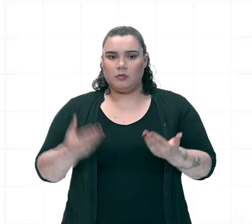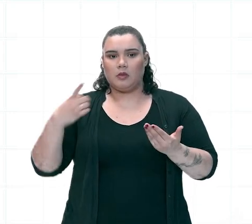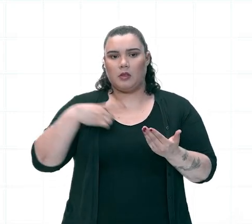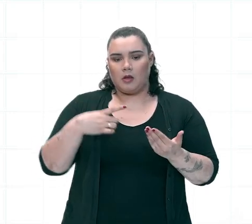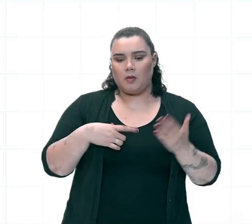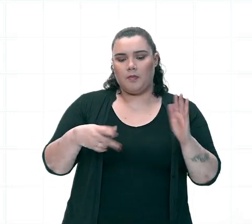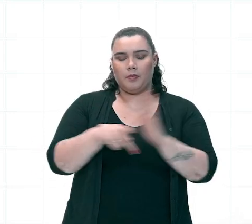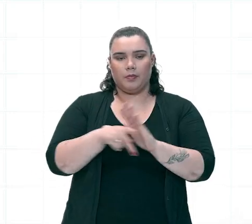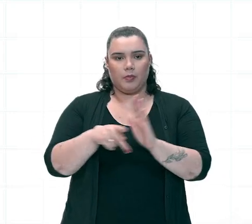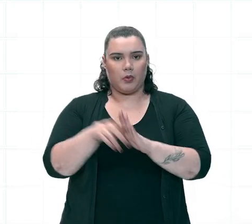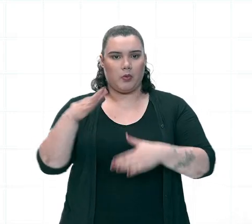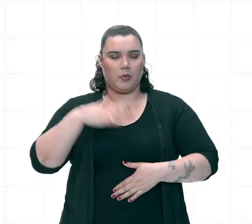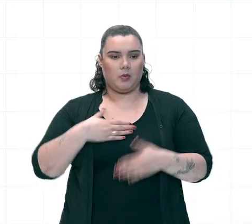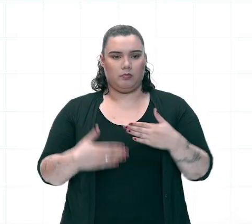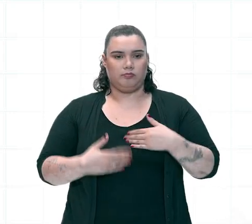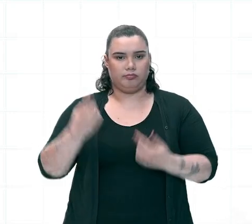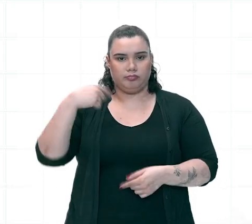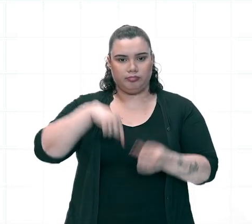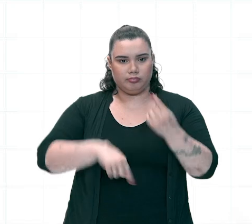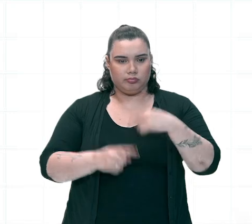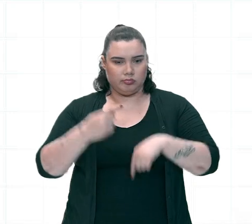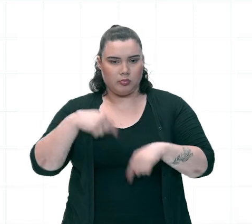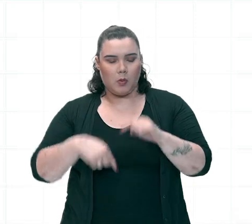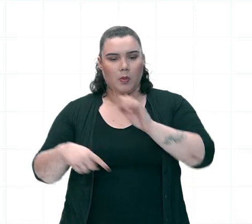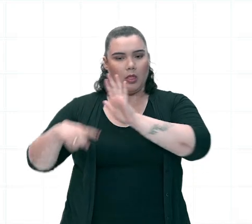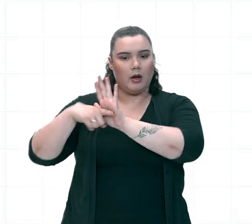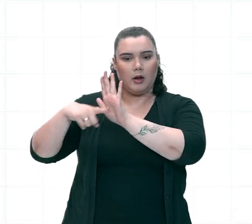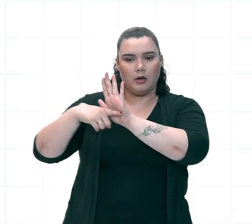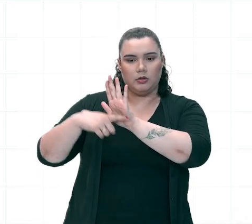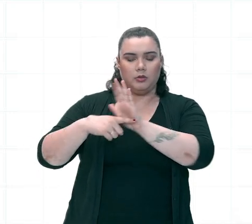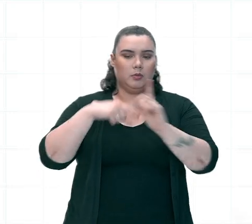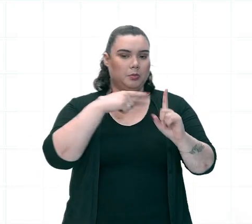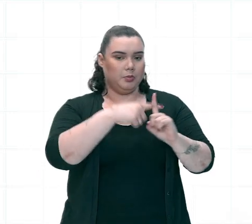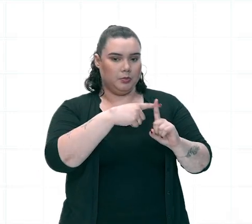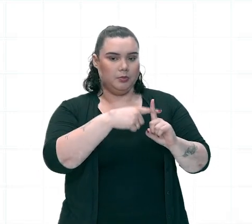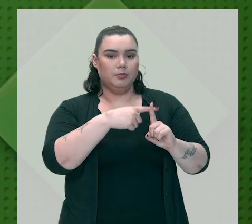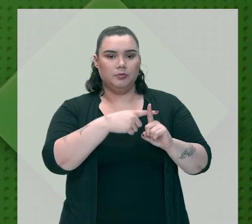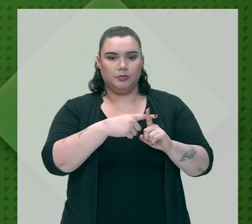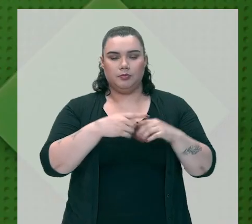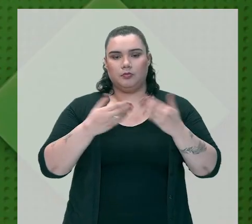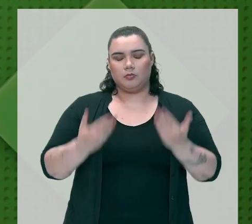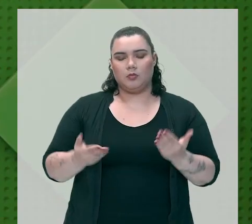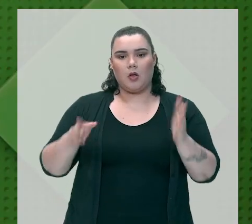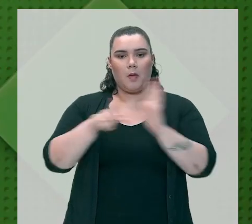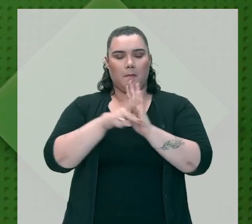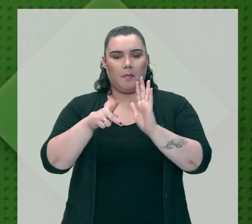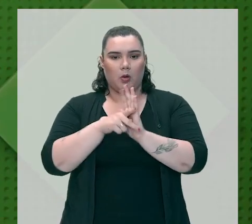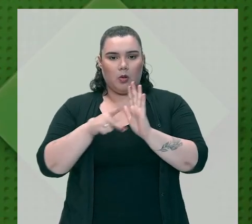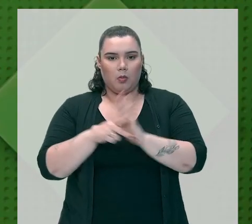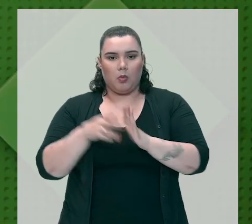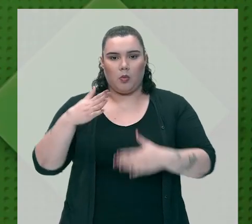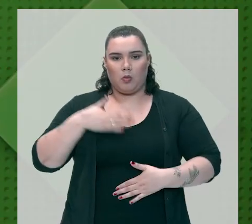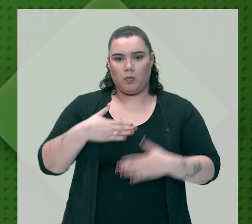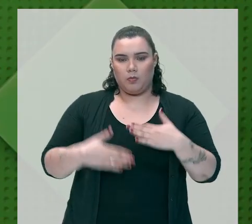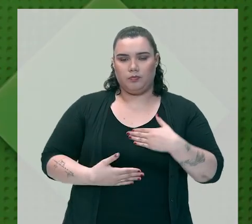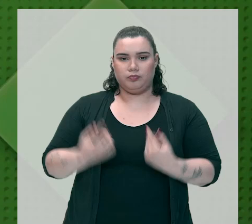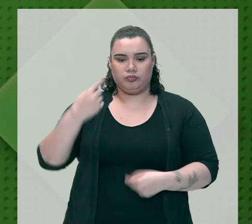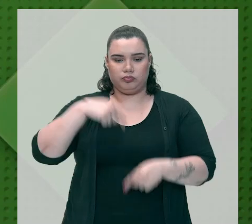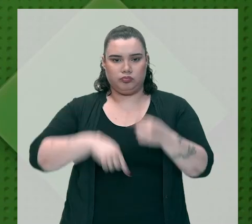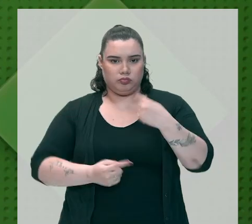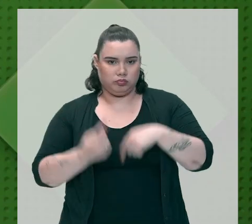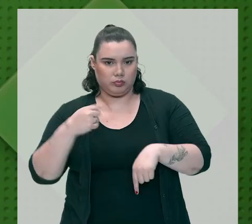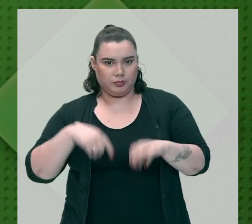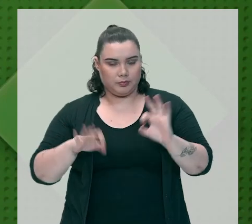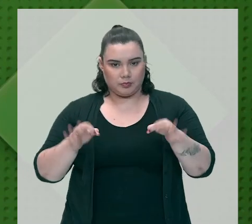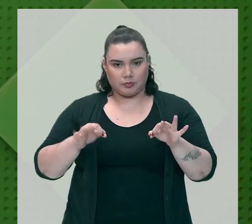justamente essa regulação hormonal, justamente aí o feedback negativo e o positivo, né? Esse sistema aí de regulação do